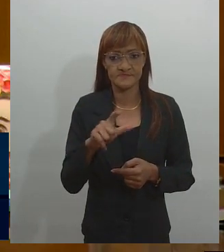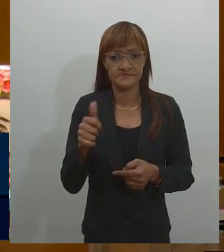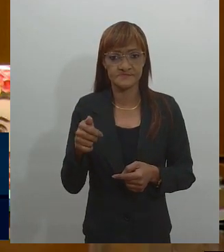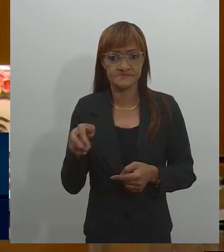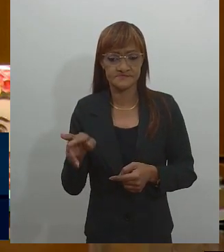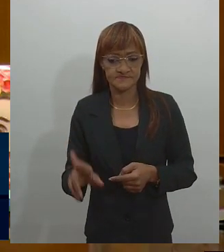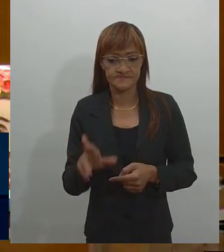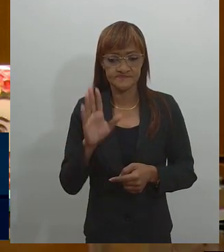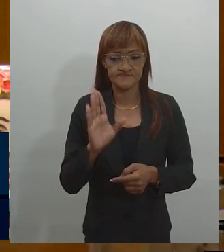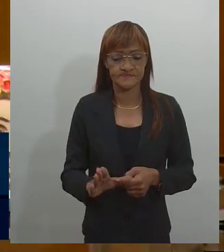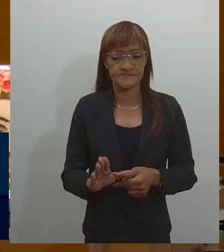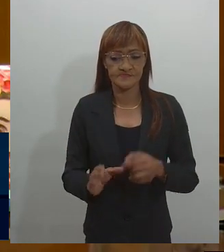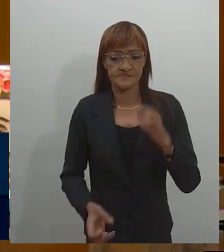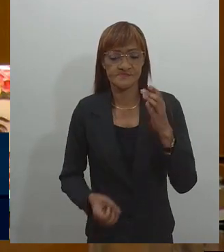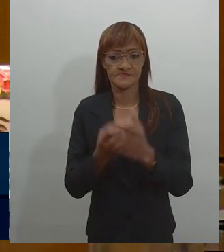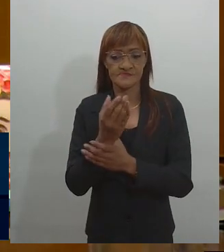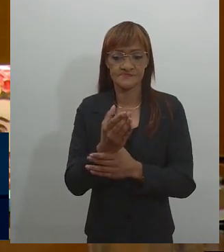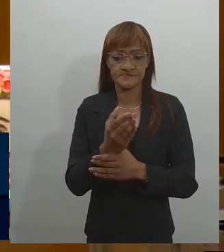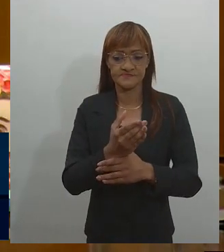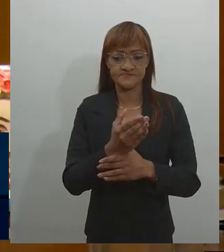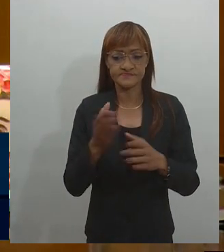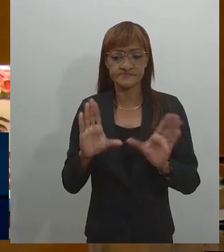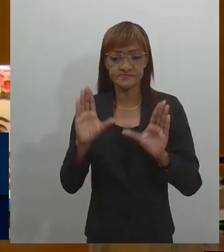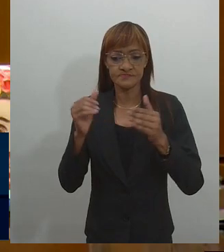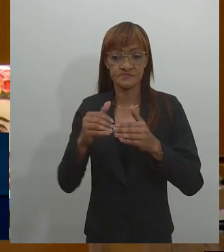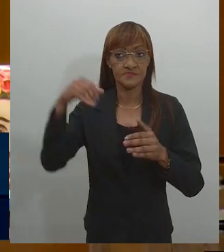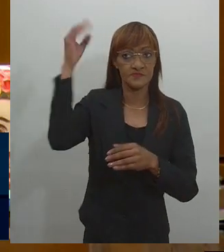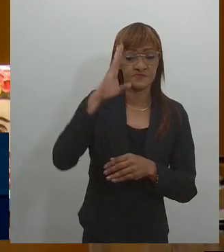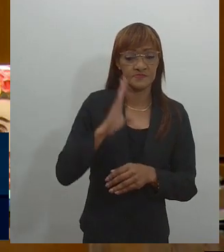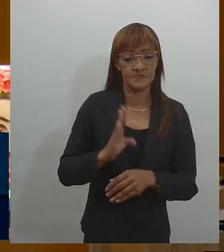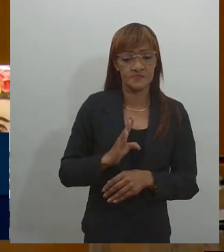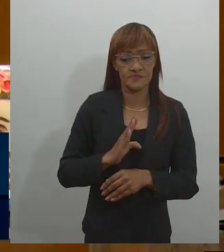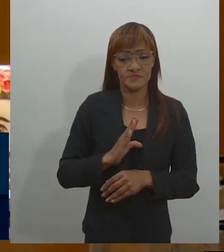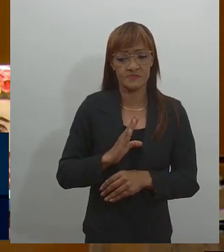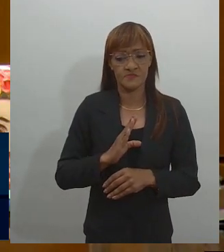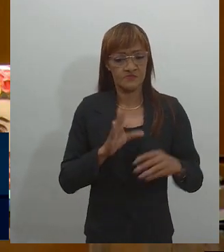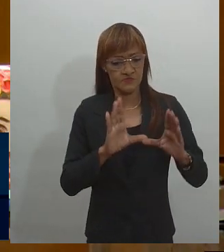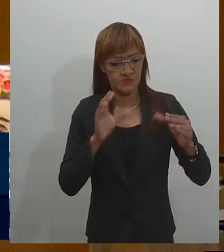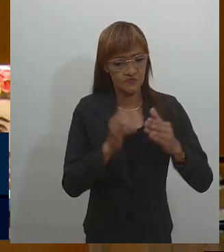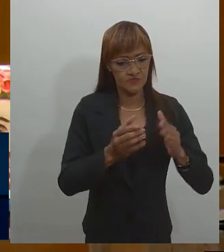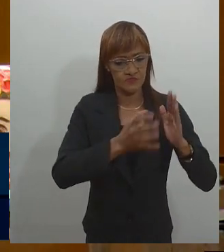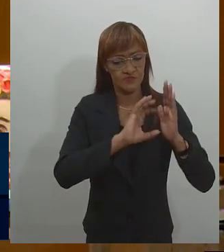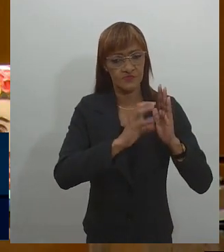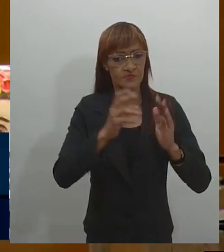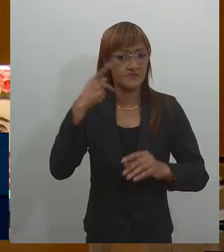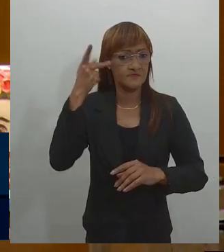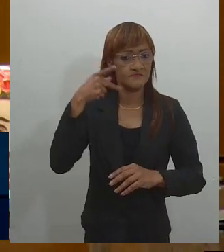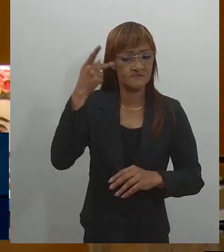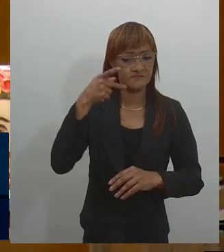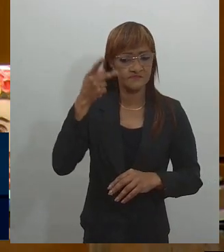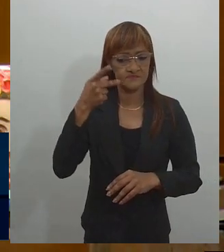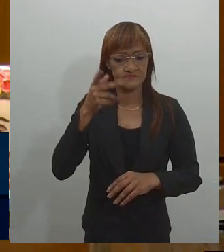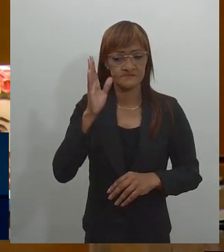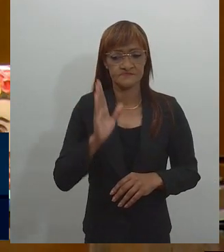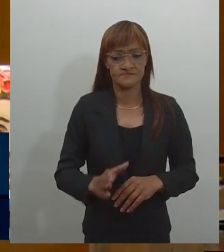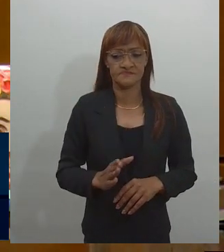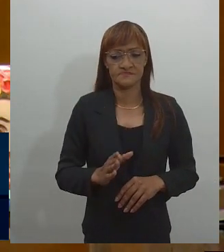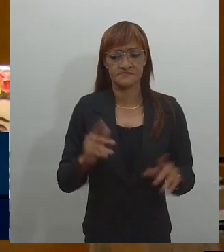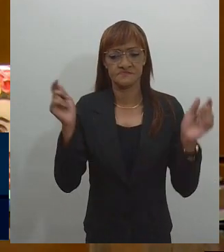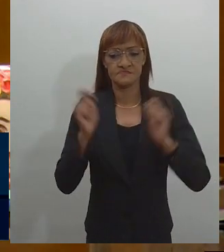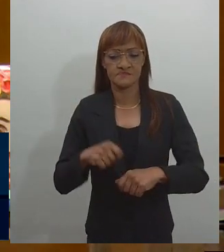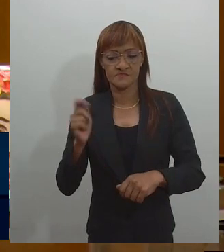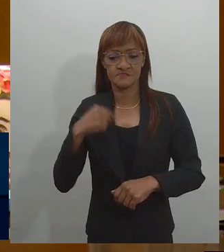LGBTQIA+, brasileira, uma bancada, né, de parlamentares LGBT para a gente nos unir para ter